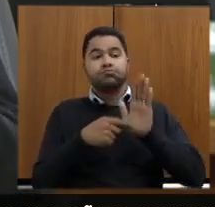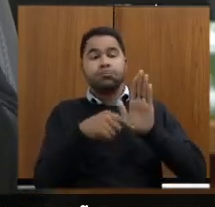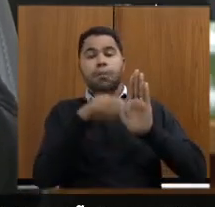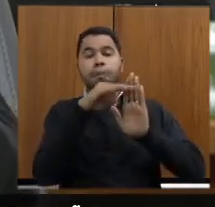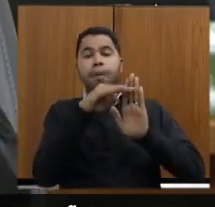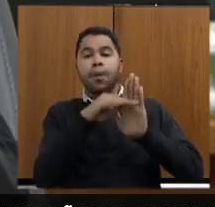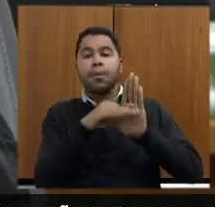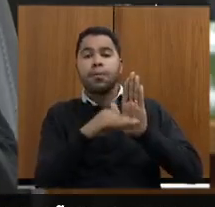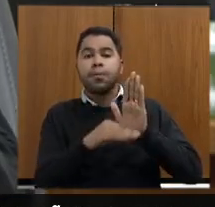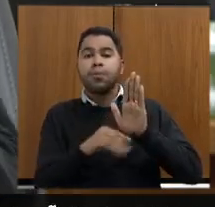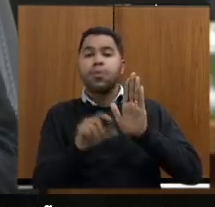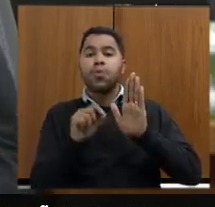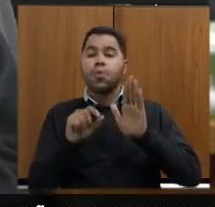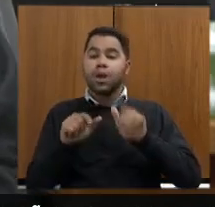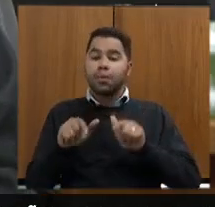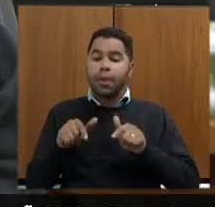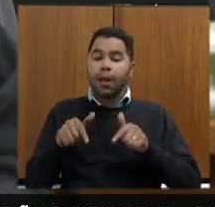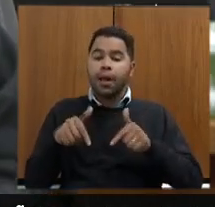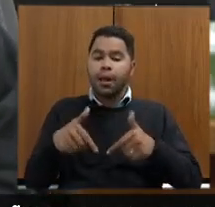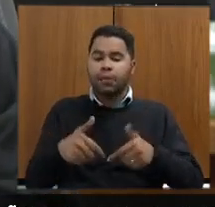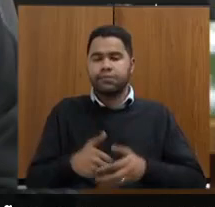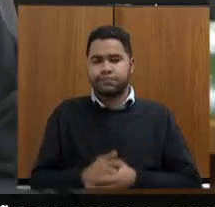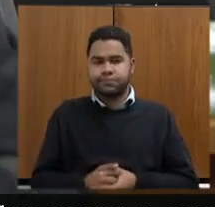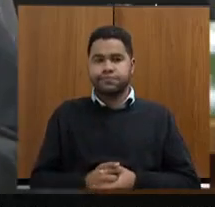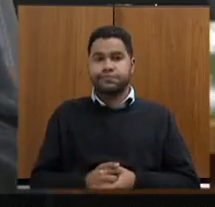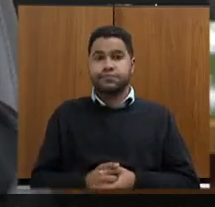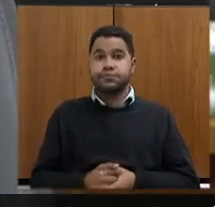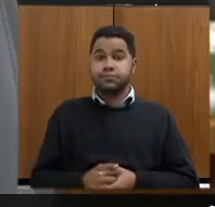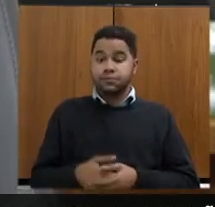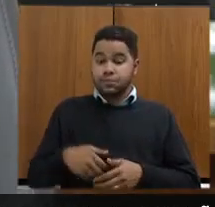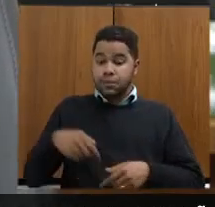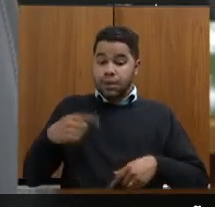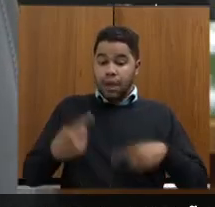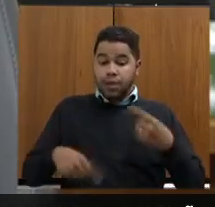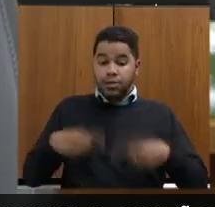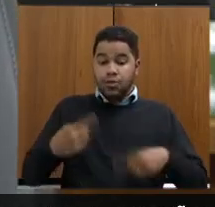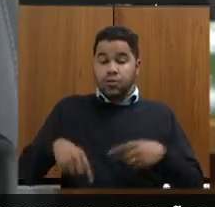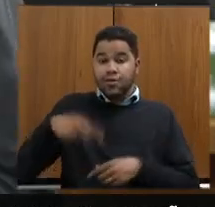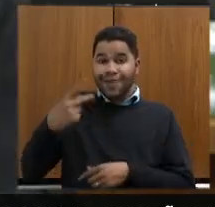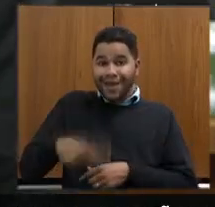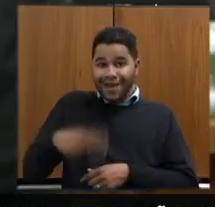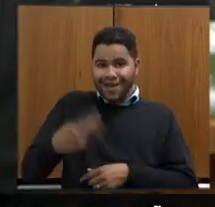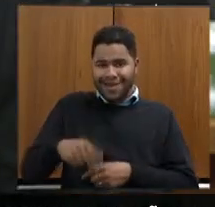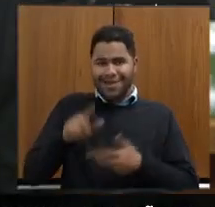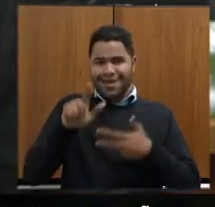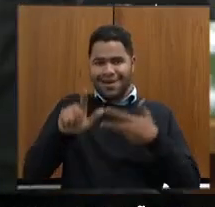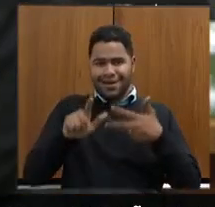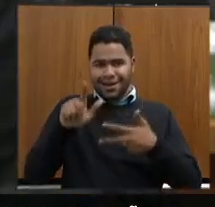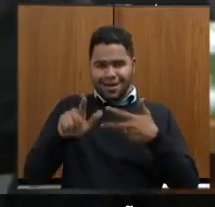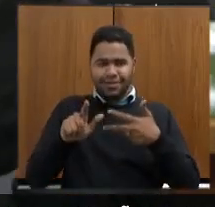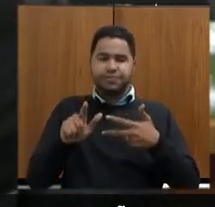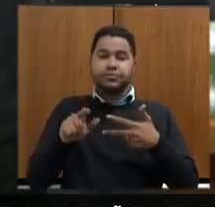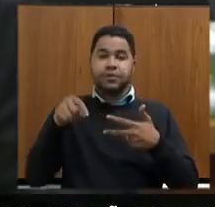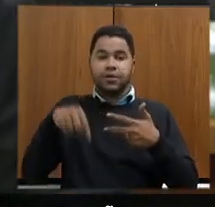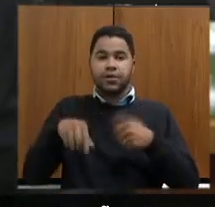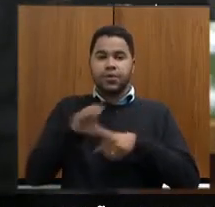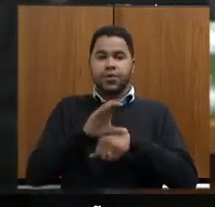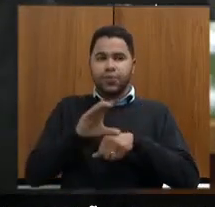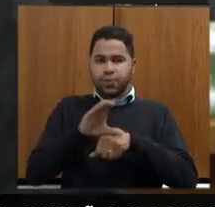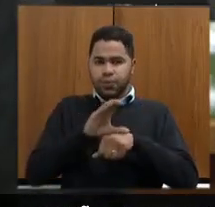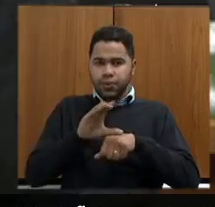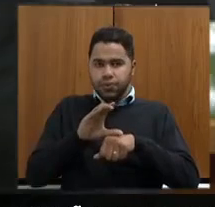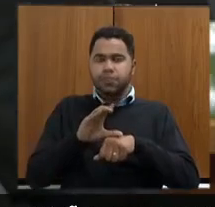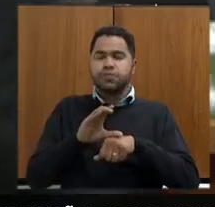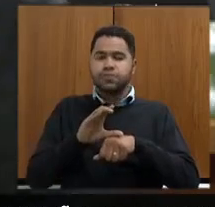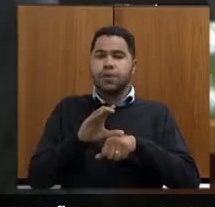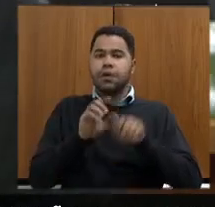o que ele iria fazer e na discussão aqui no legislativo porque nós temos na Constituição